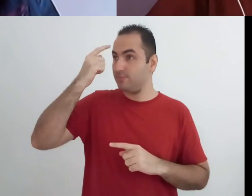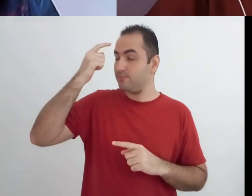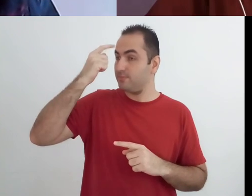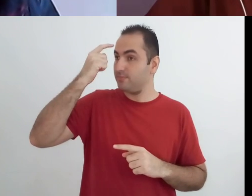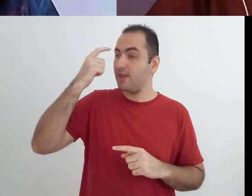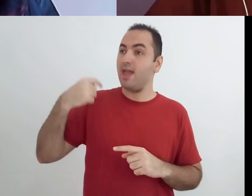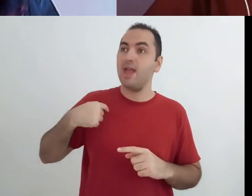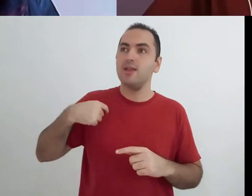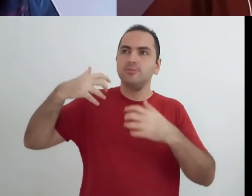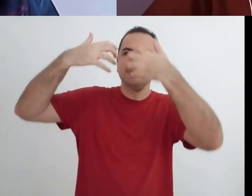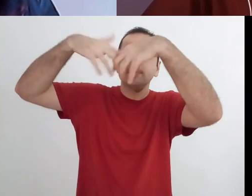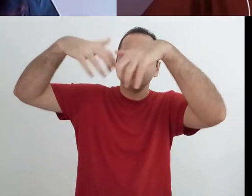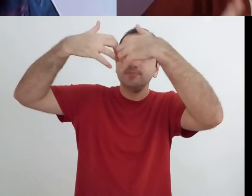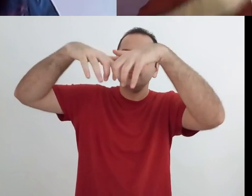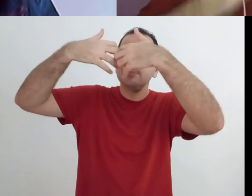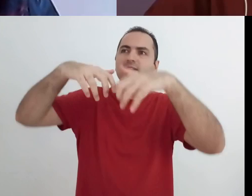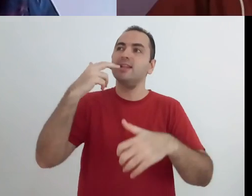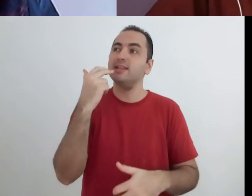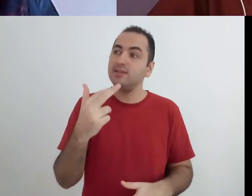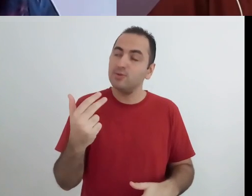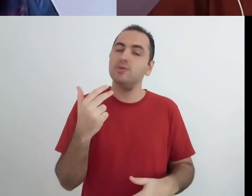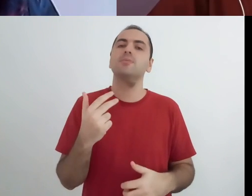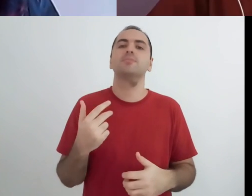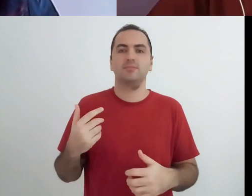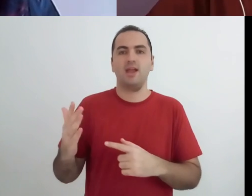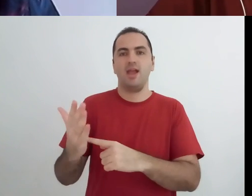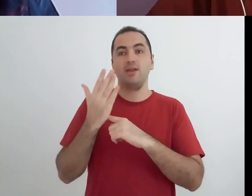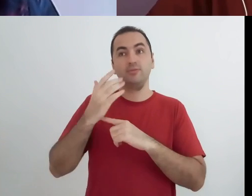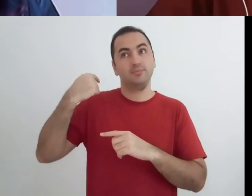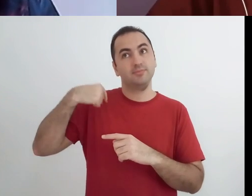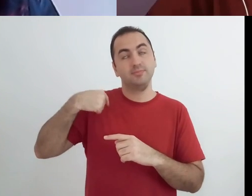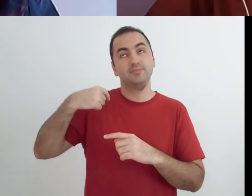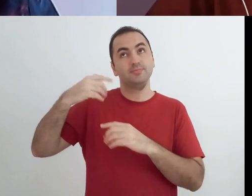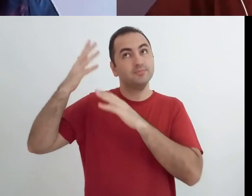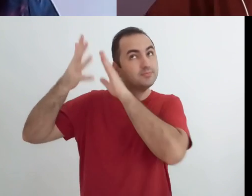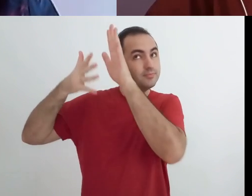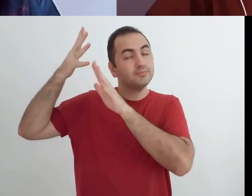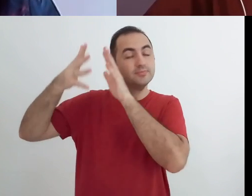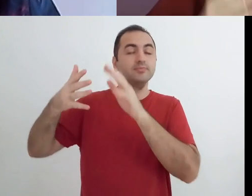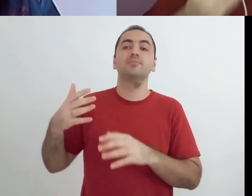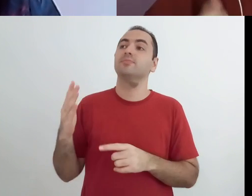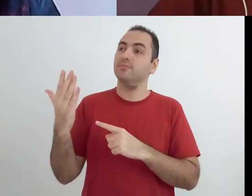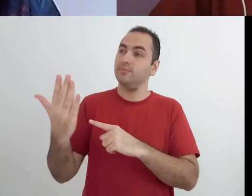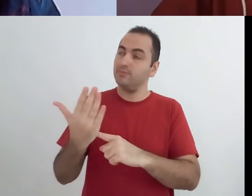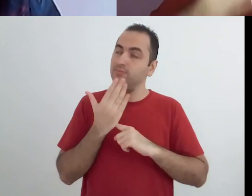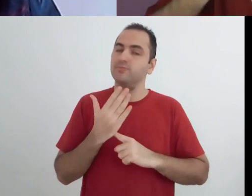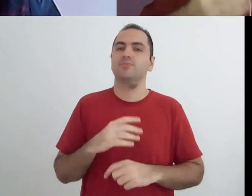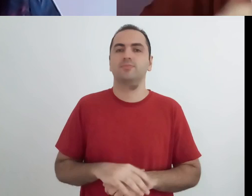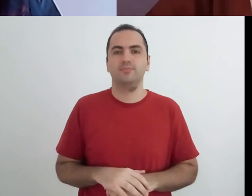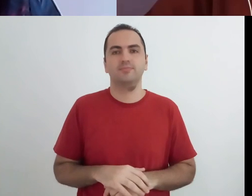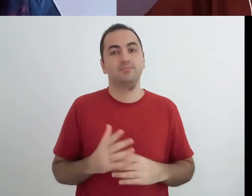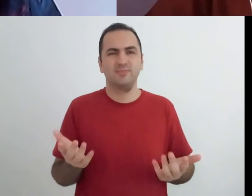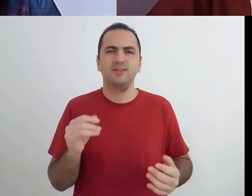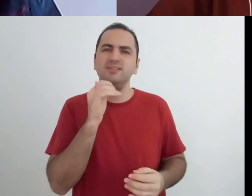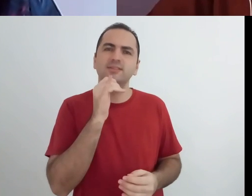em que língua, né? Então, imagina você aí que está aí em casa, né, assistindo esse vídeo, né? Você fala em português, você pensa